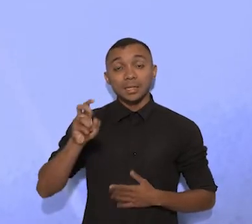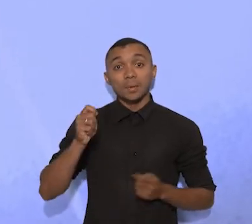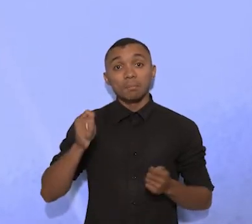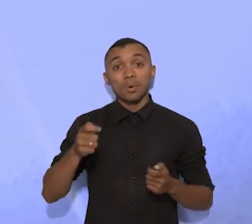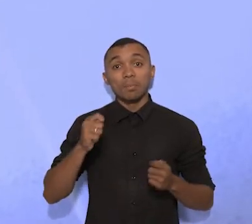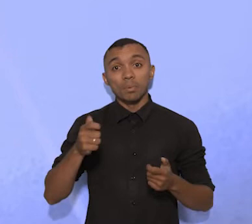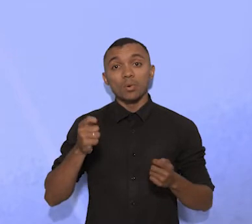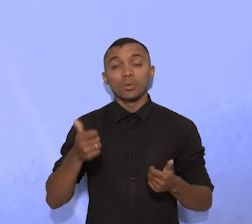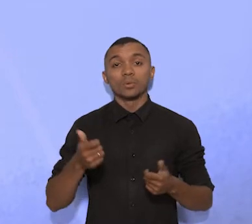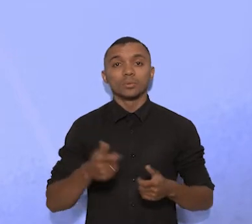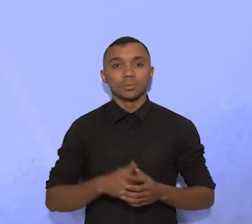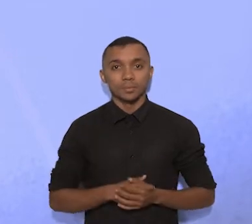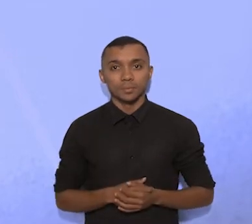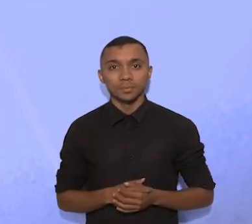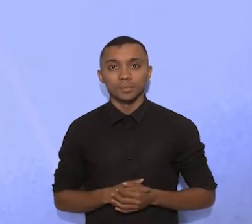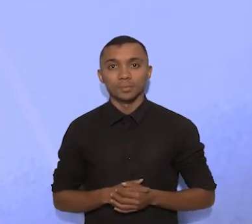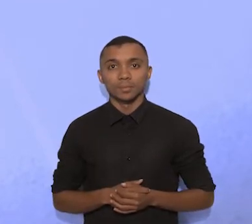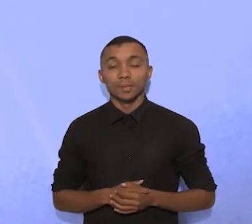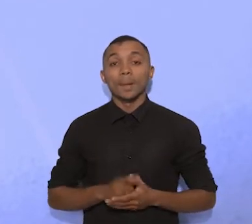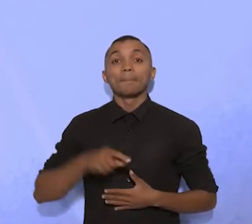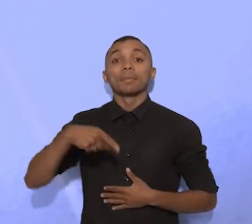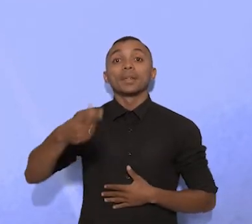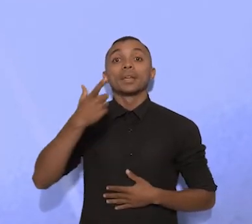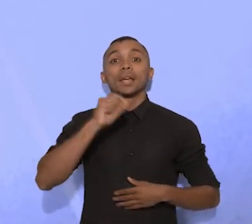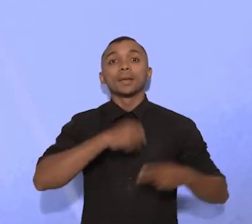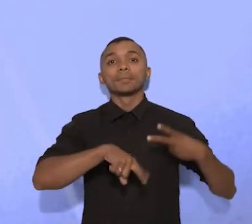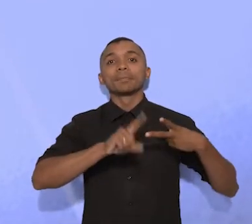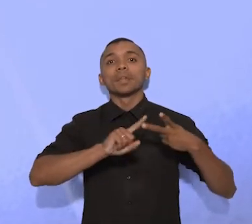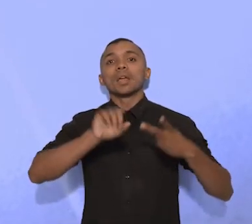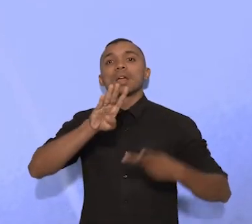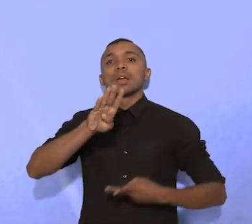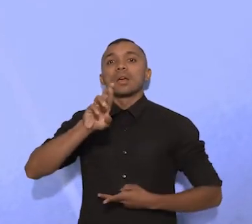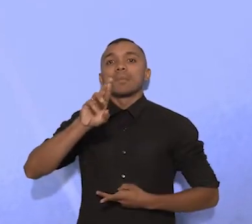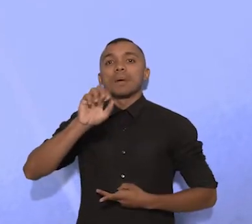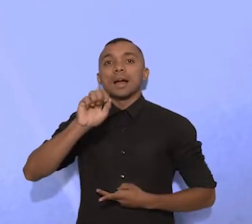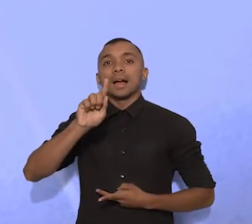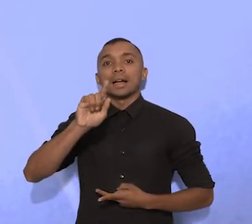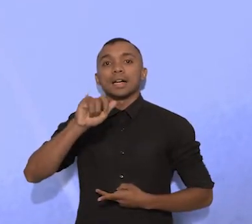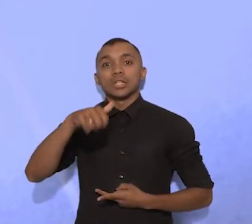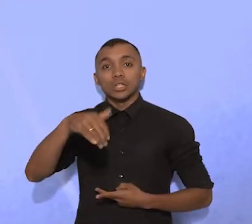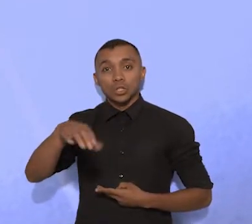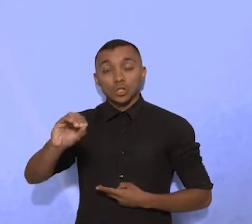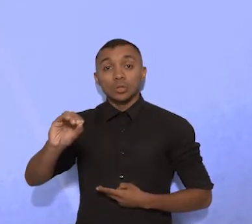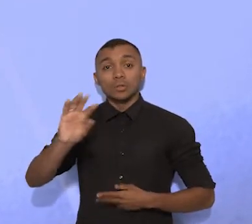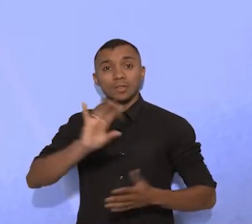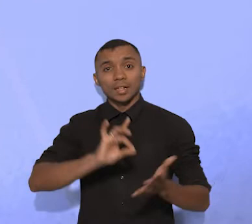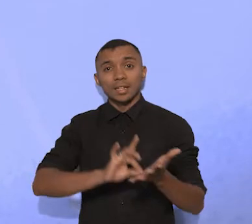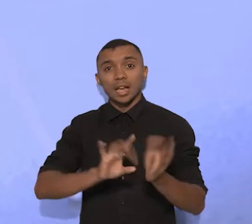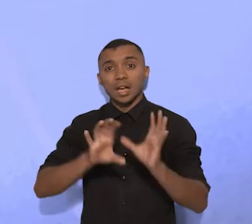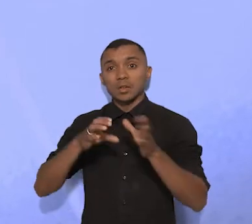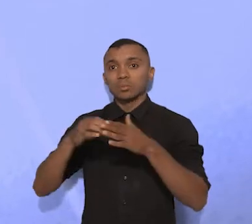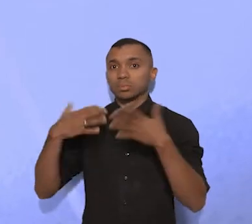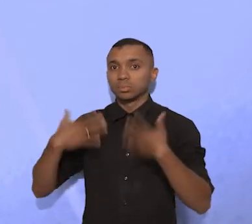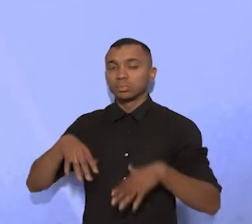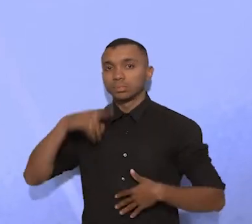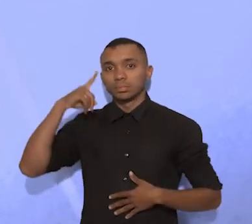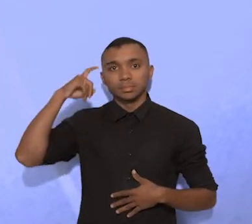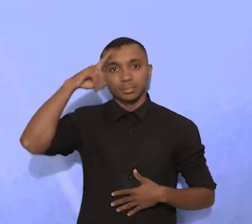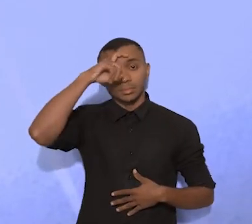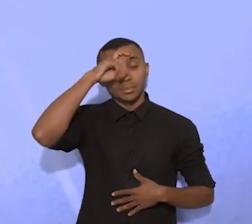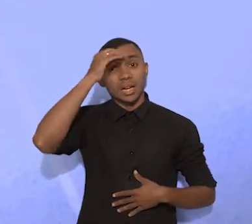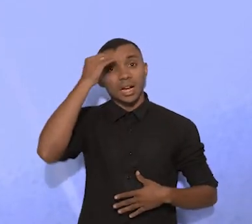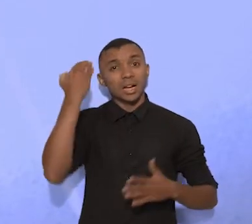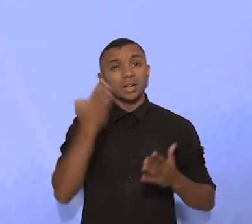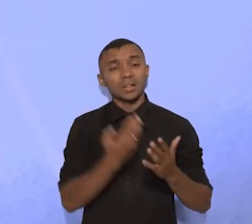zona. E o próximo adversário é o Bragantino, dentro da casa dele, time dificílimo que a gente sabe. Acho que o